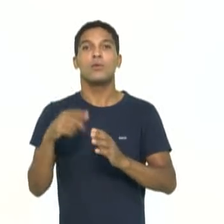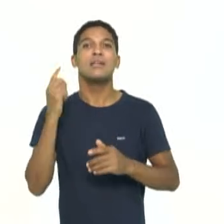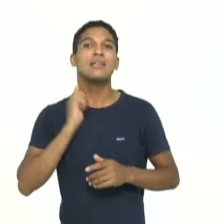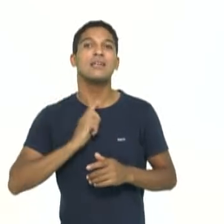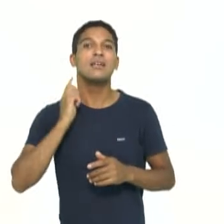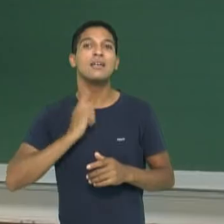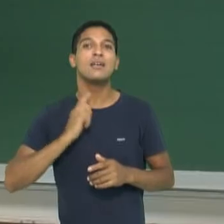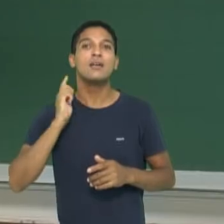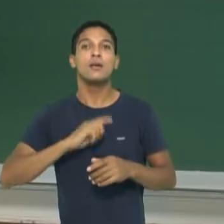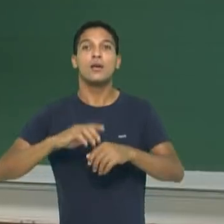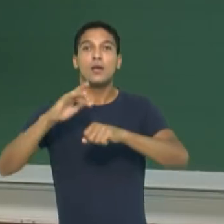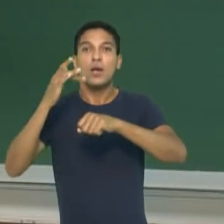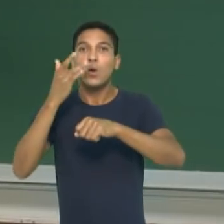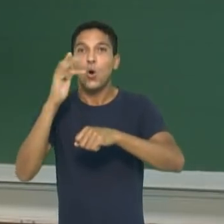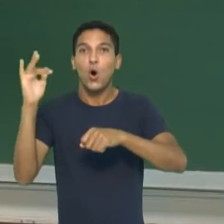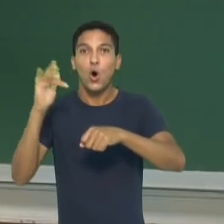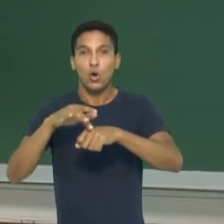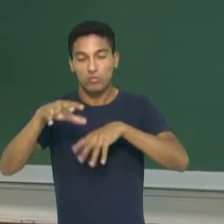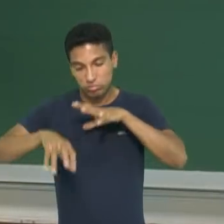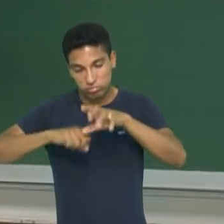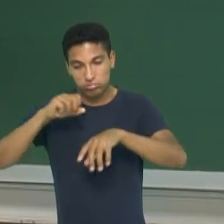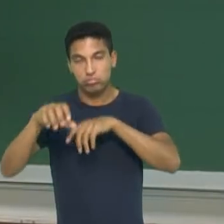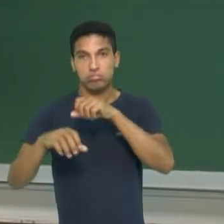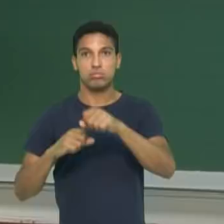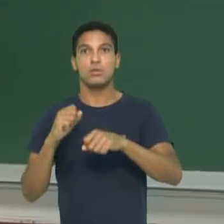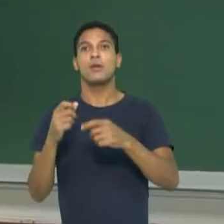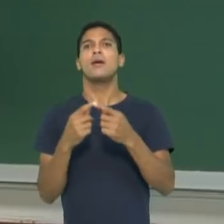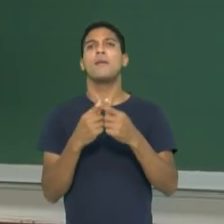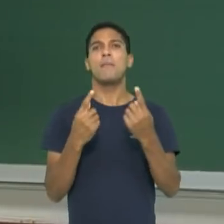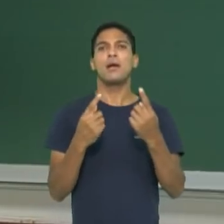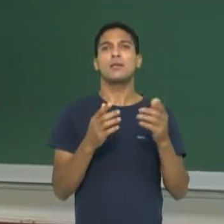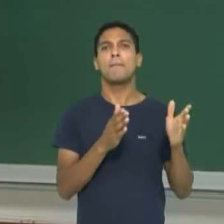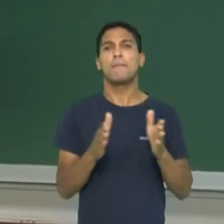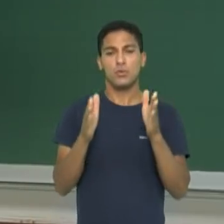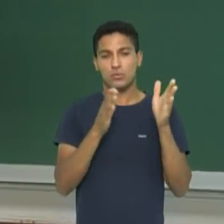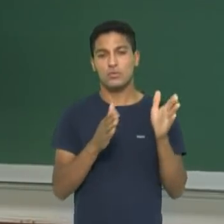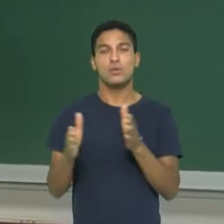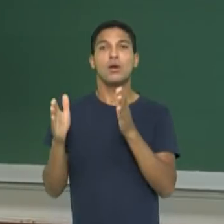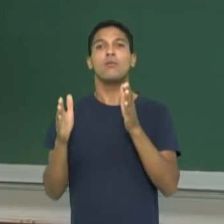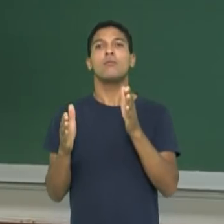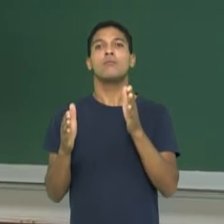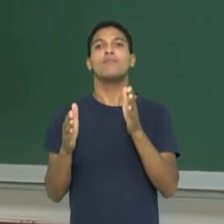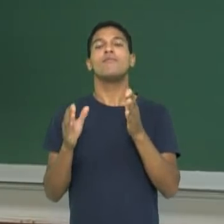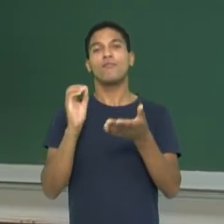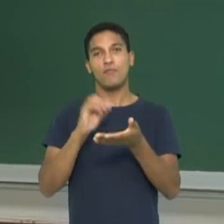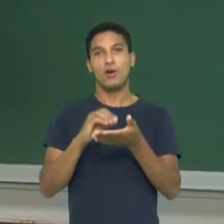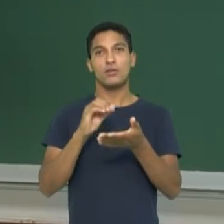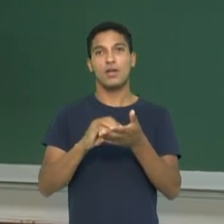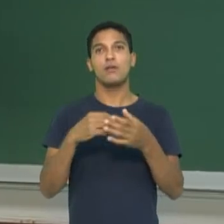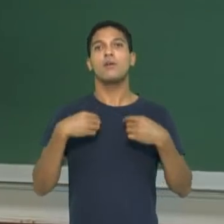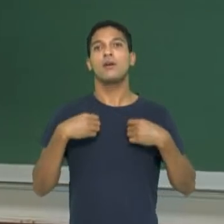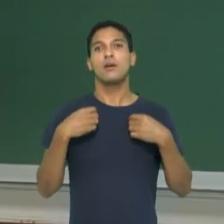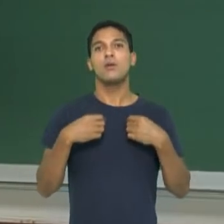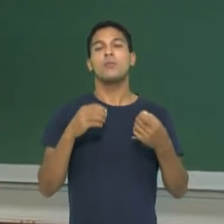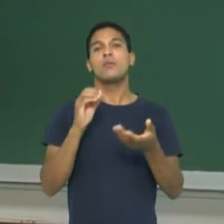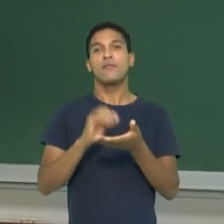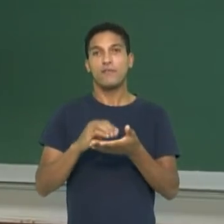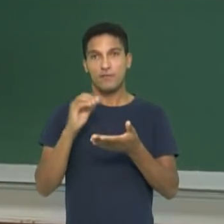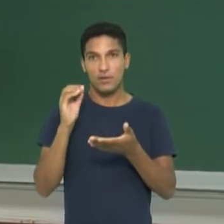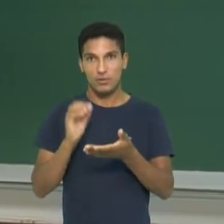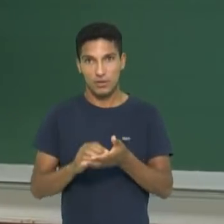faltava alimento, faltava tecido, faltava de tudo. Então, para suprir todas as necessidades lá